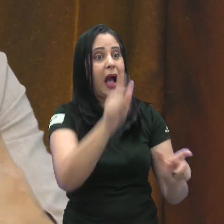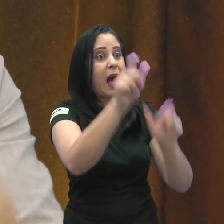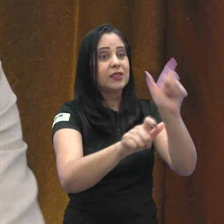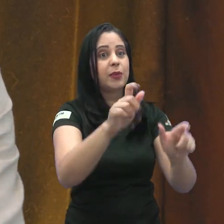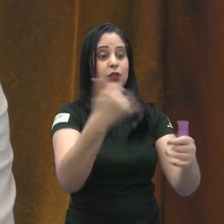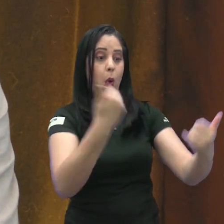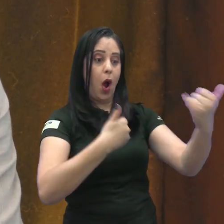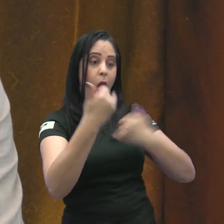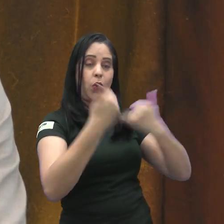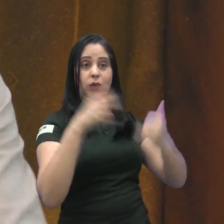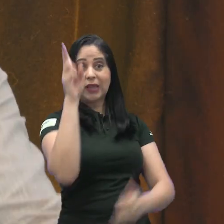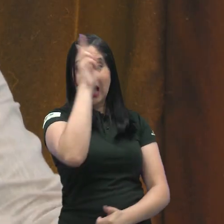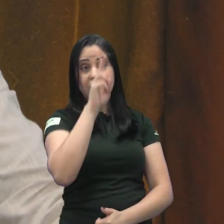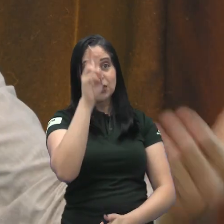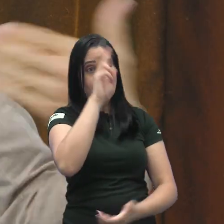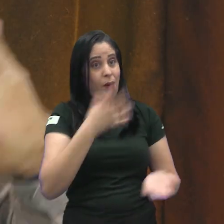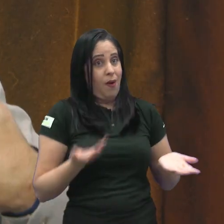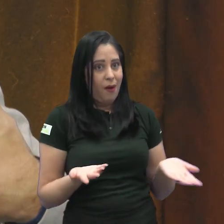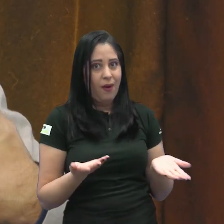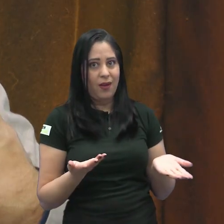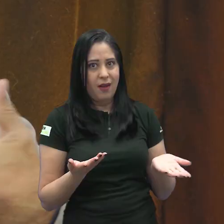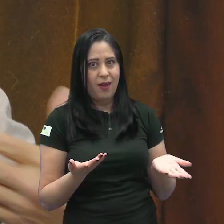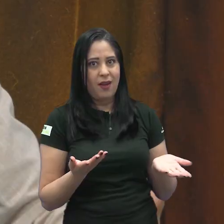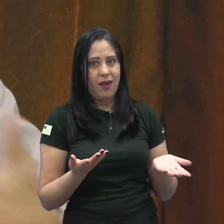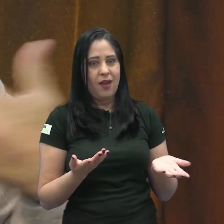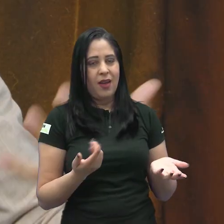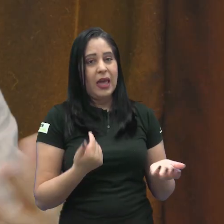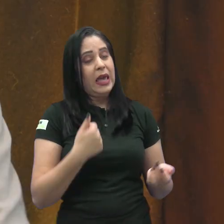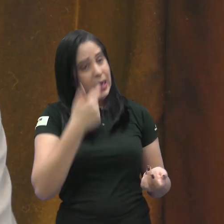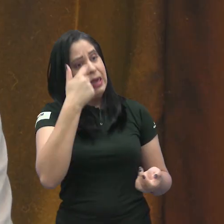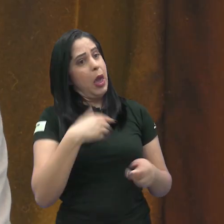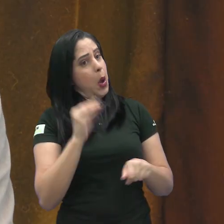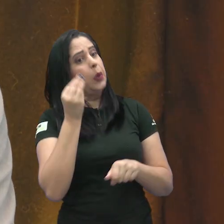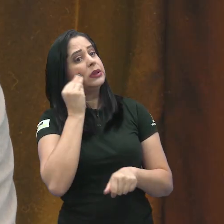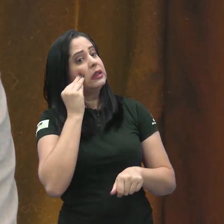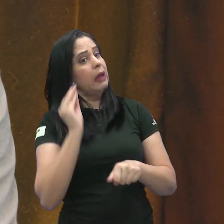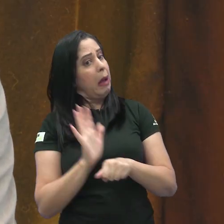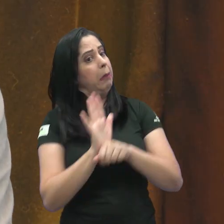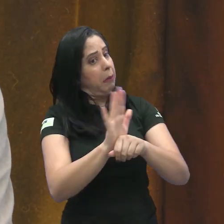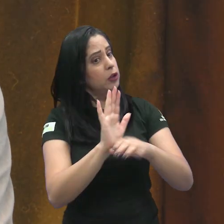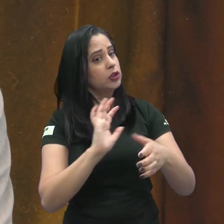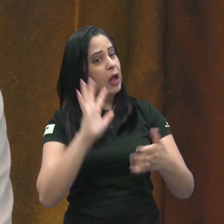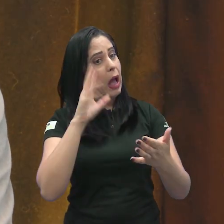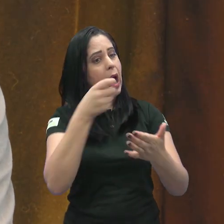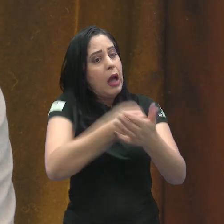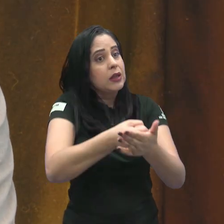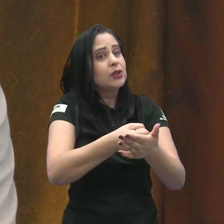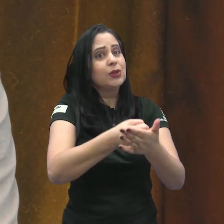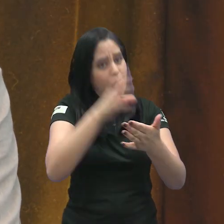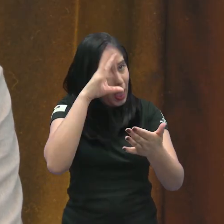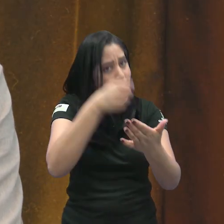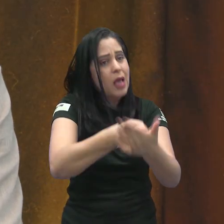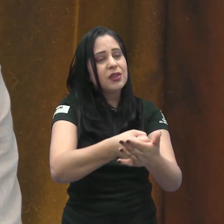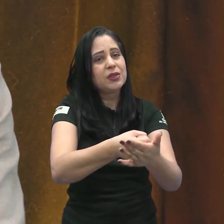cada história, cada problema, às vezes dentro da casa, traz pra gente, tentar ajudar a resolver. Então era assim. Aí eu